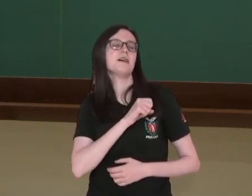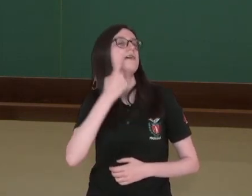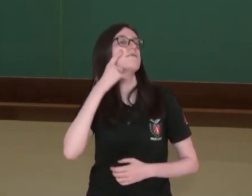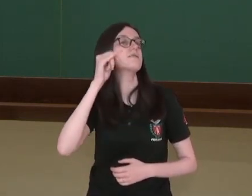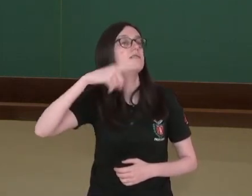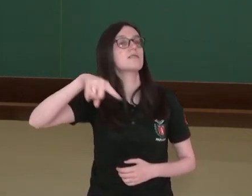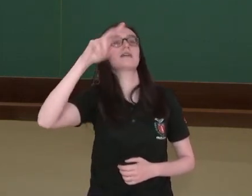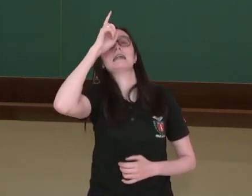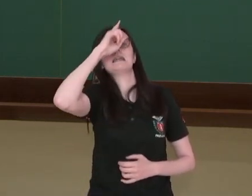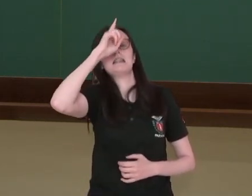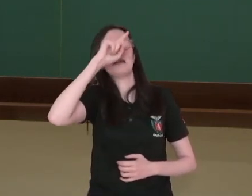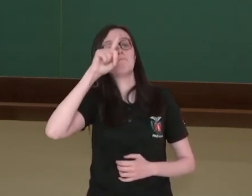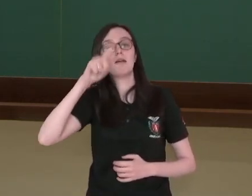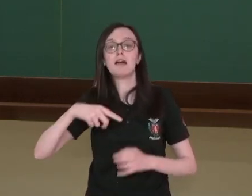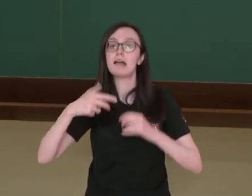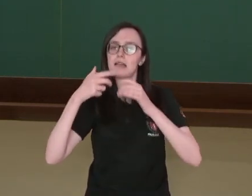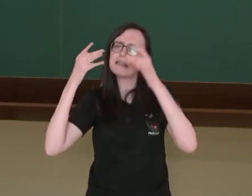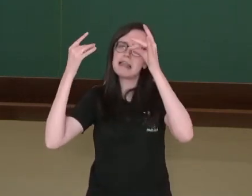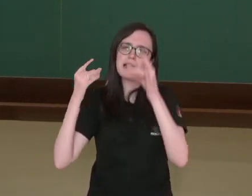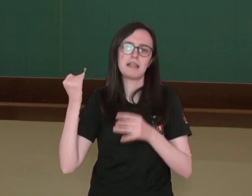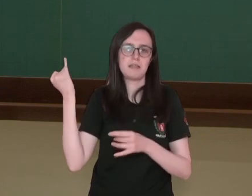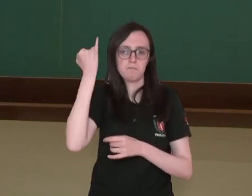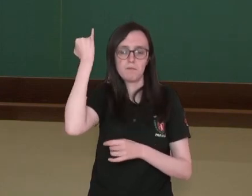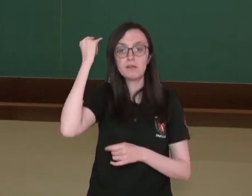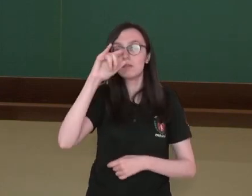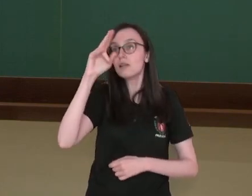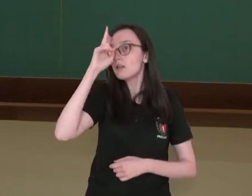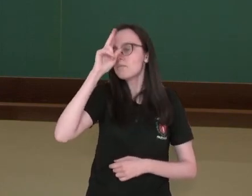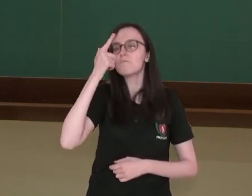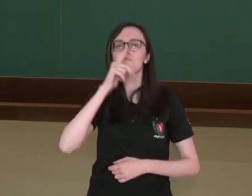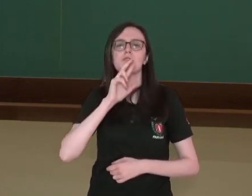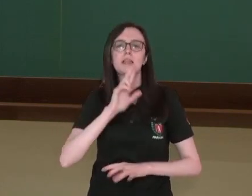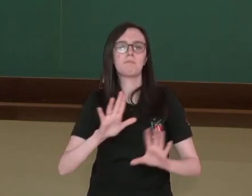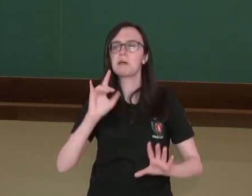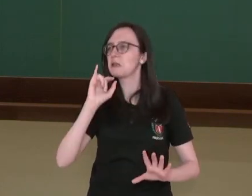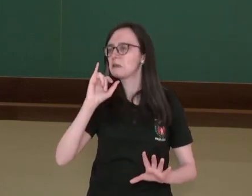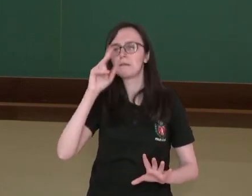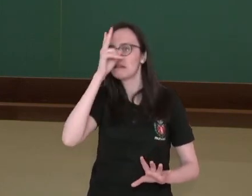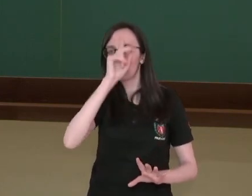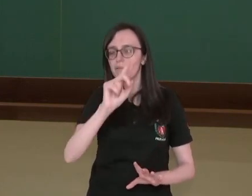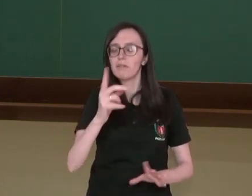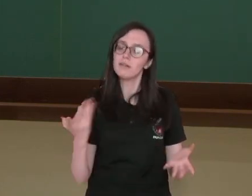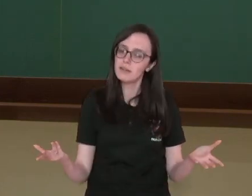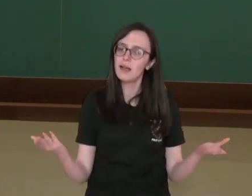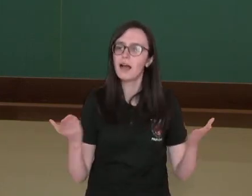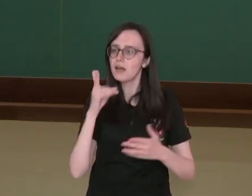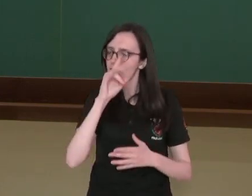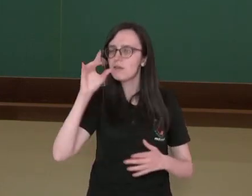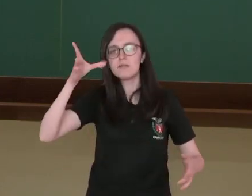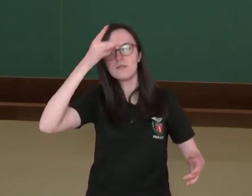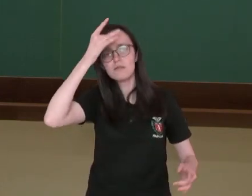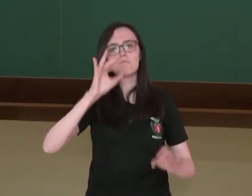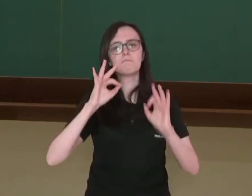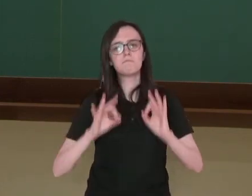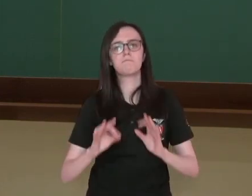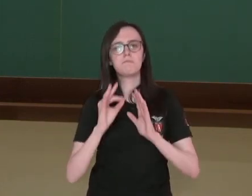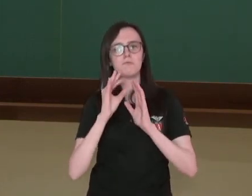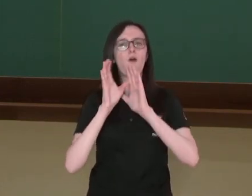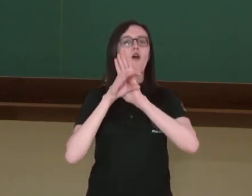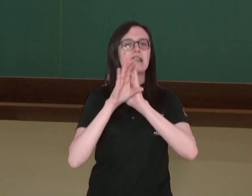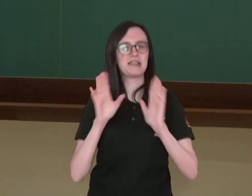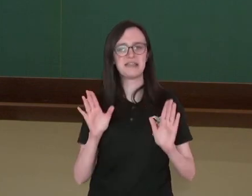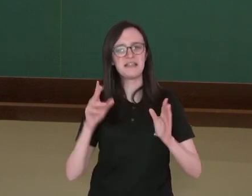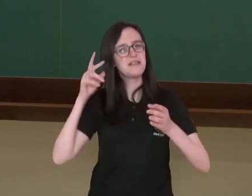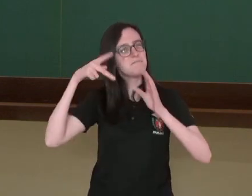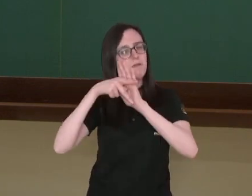vocês lembravam desse detalhe. Quem lembrou conseguiu resolver. Quem não lembrou, agora vai fixar este conceito. Nas